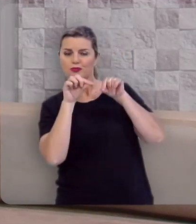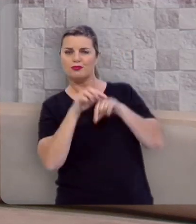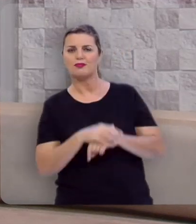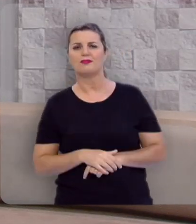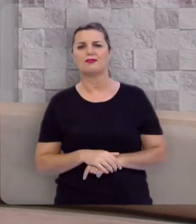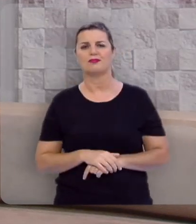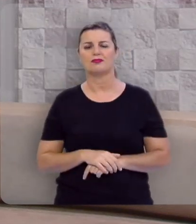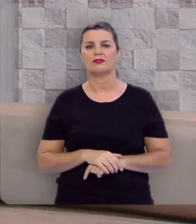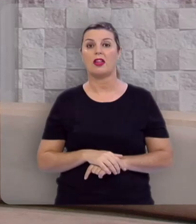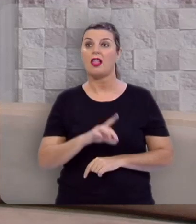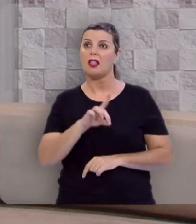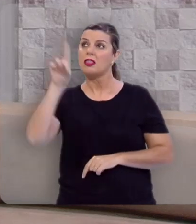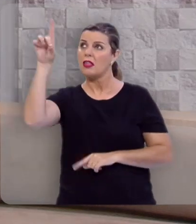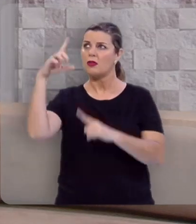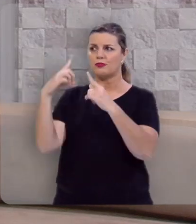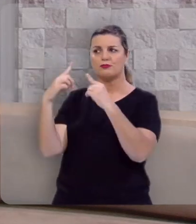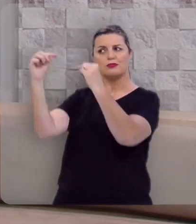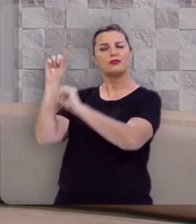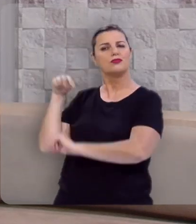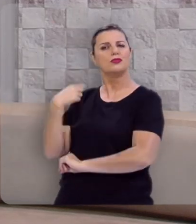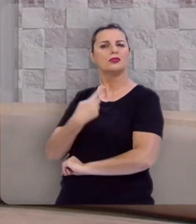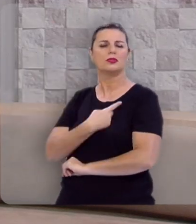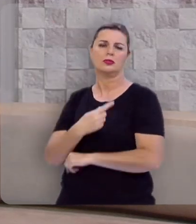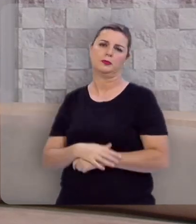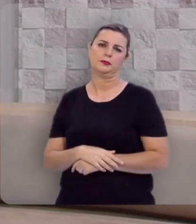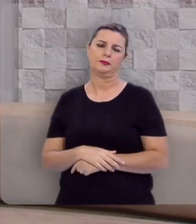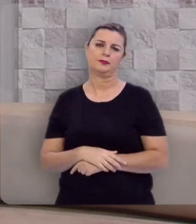predestinou. Deus nos escolheu.